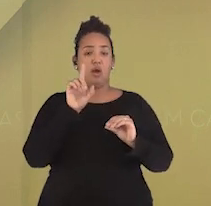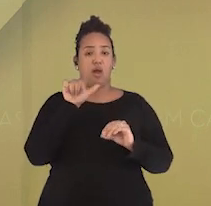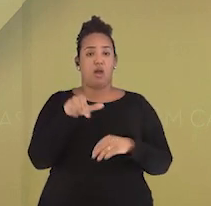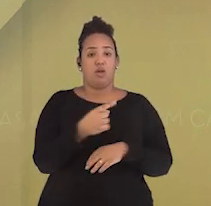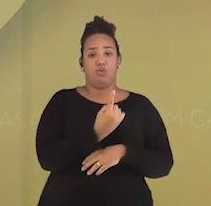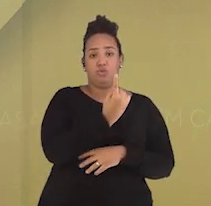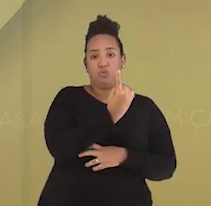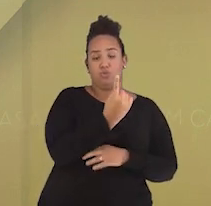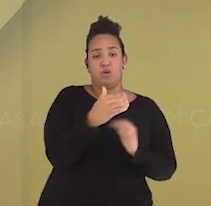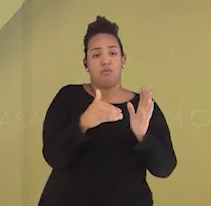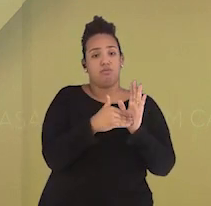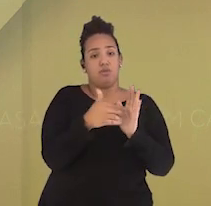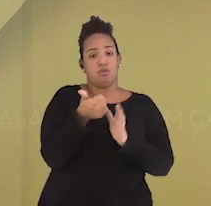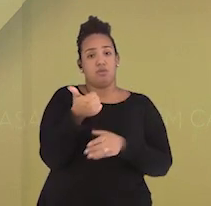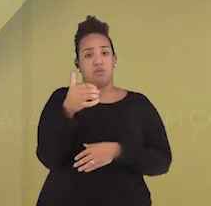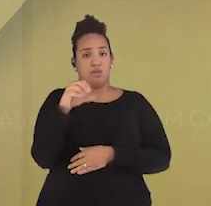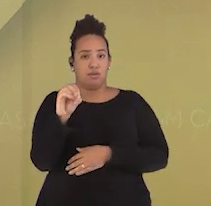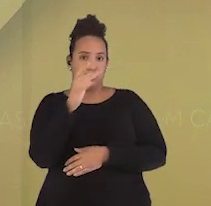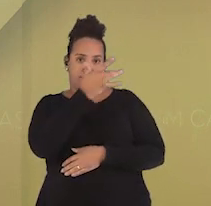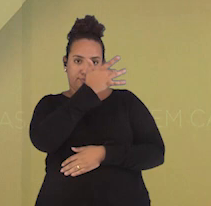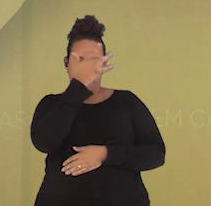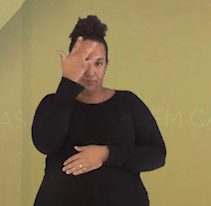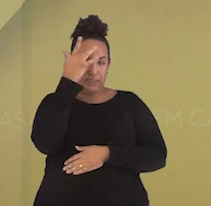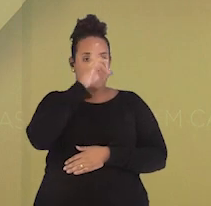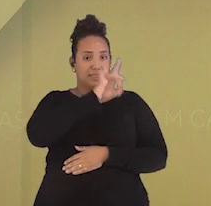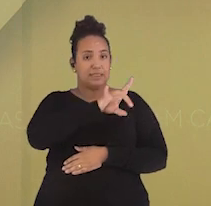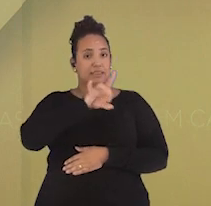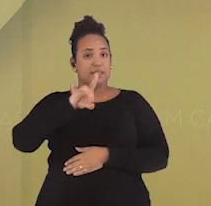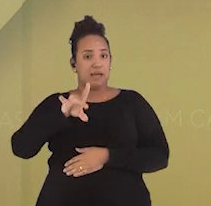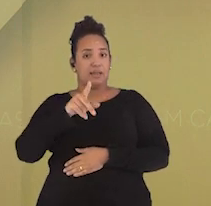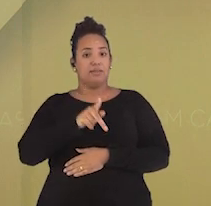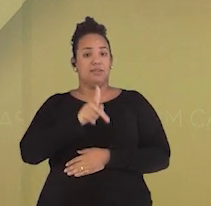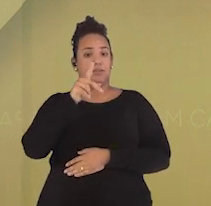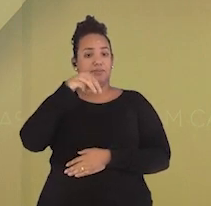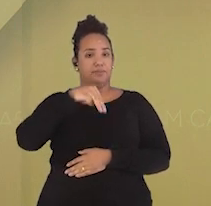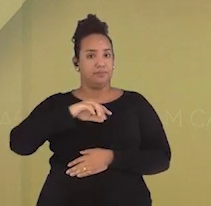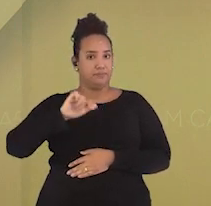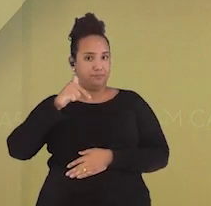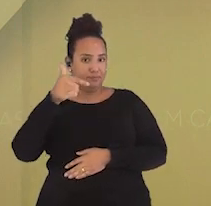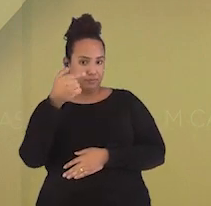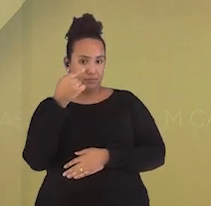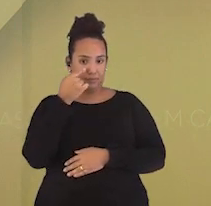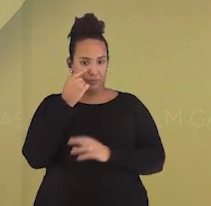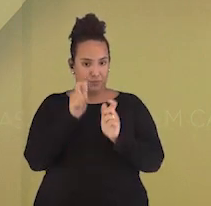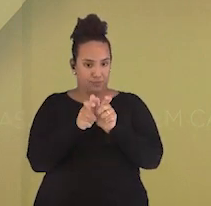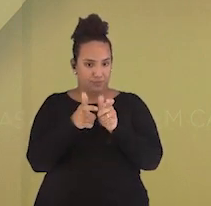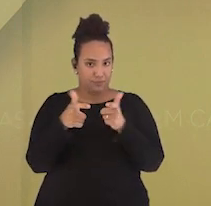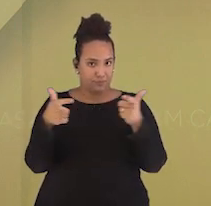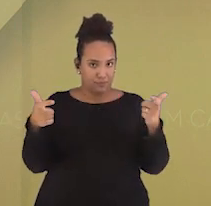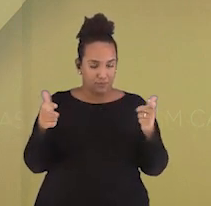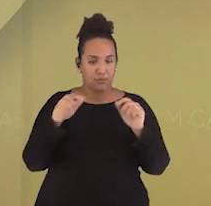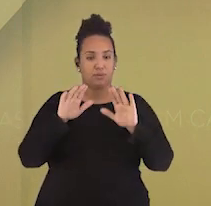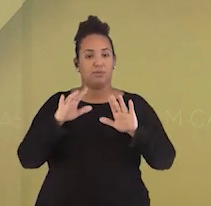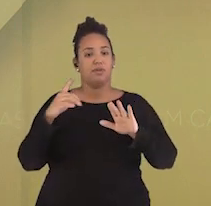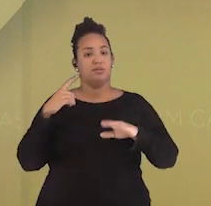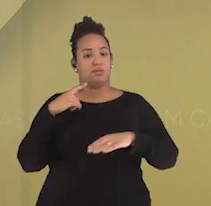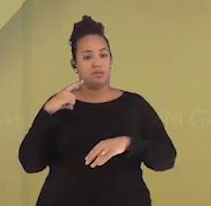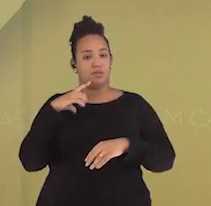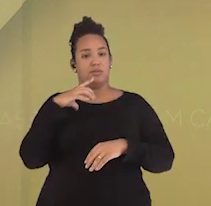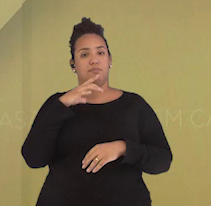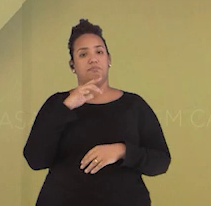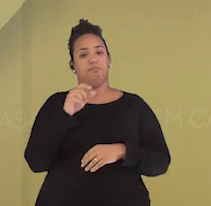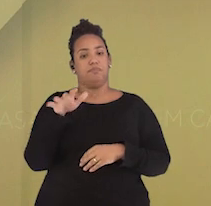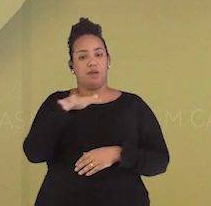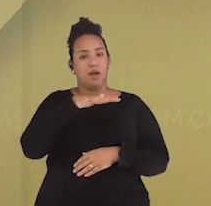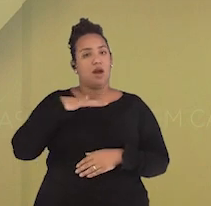habitantes por quilômetro quadrado. Já aumentou um pouquinho, mas ainda há espaços vazios ali no nosso